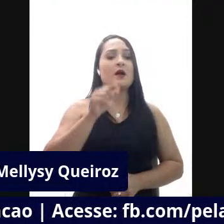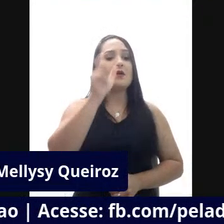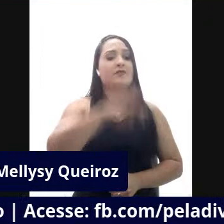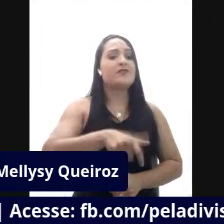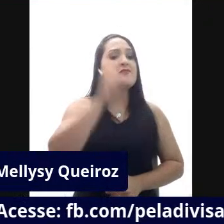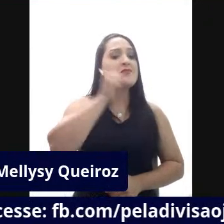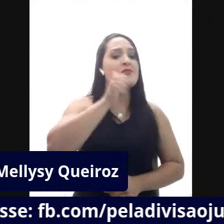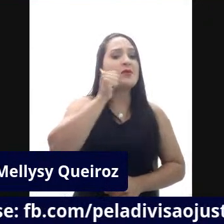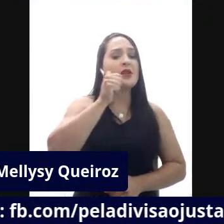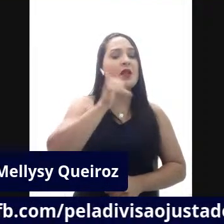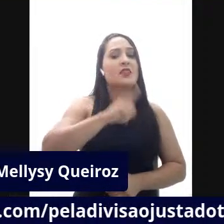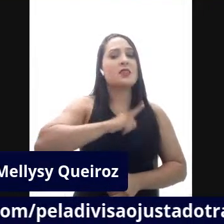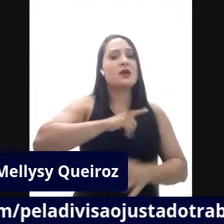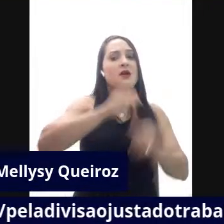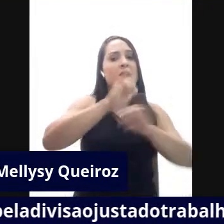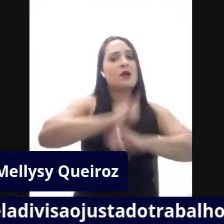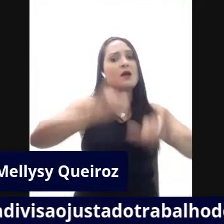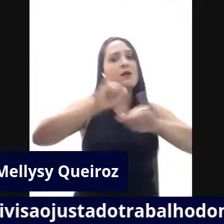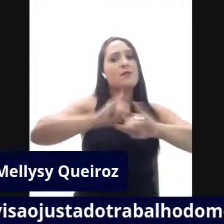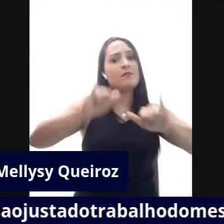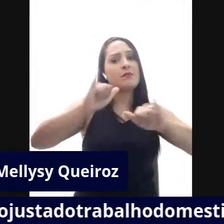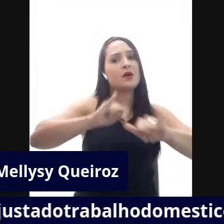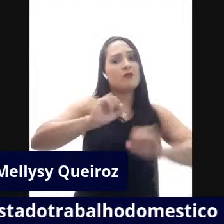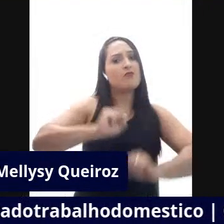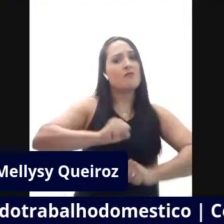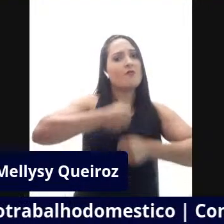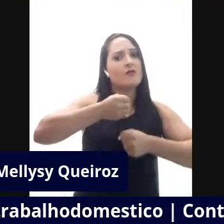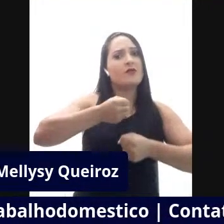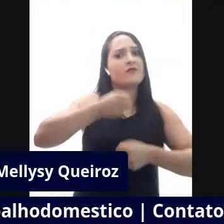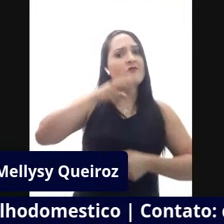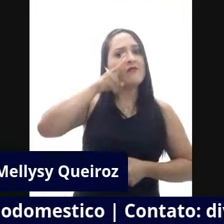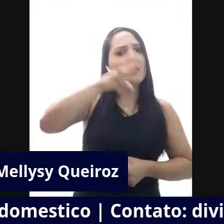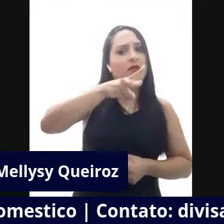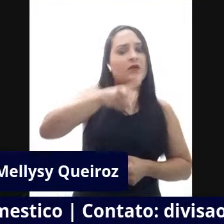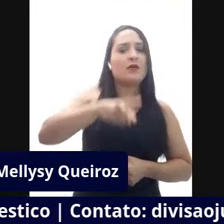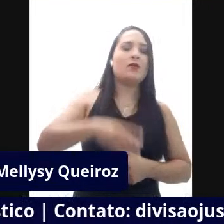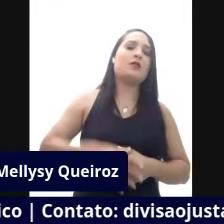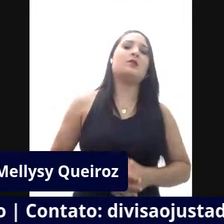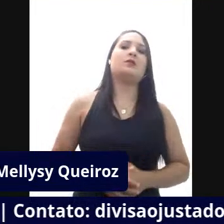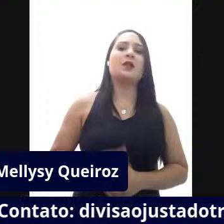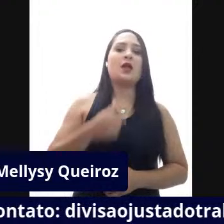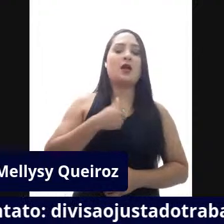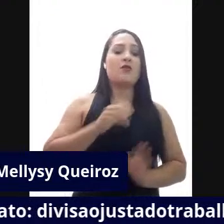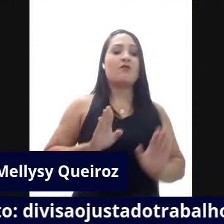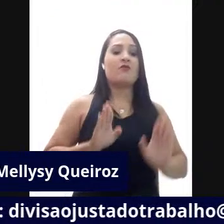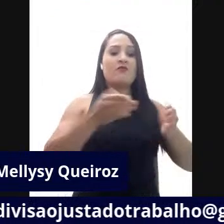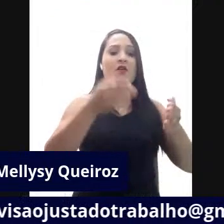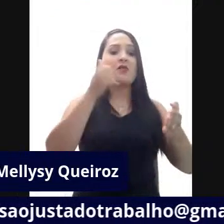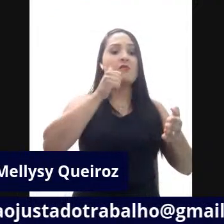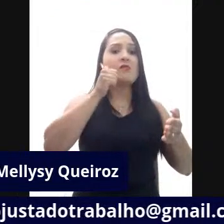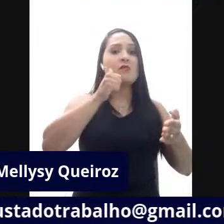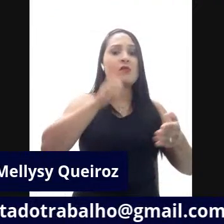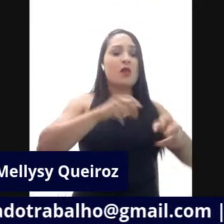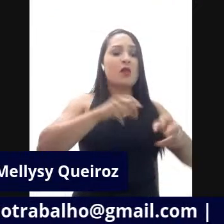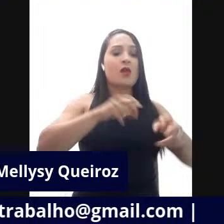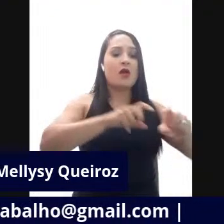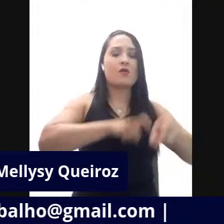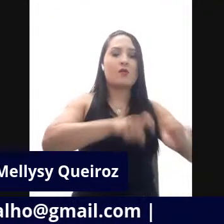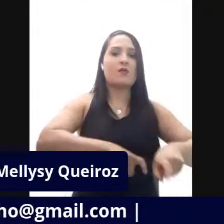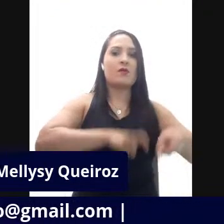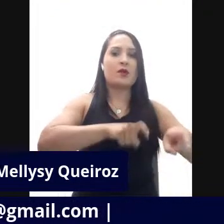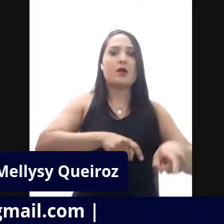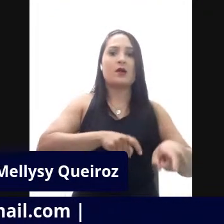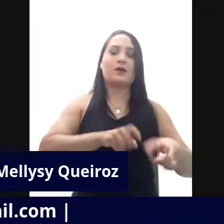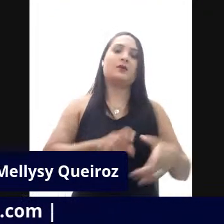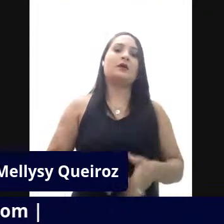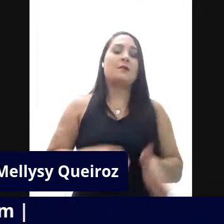enorme, e eu vou falar também do campo mais específico das mulheres rurais. Então, numa pesquisa